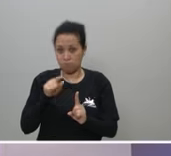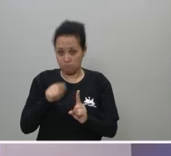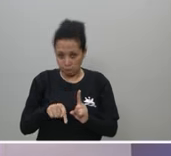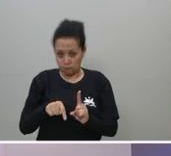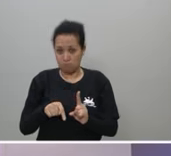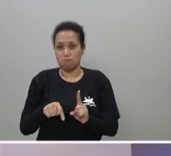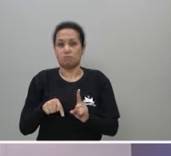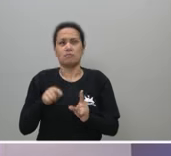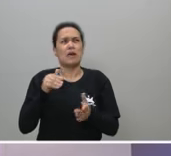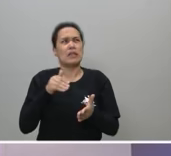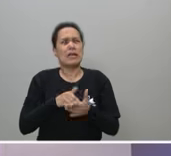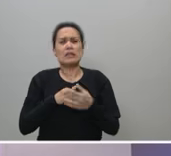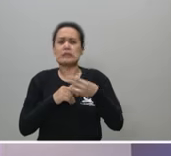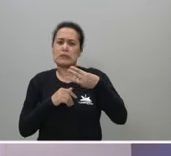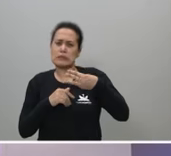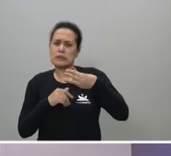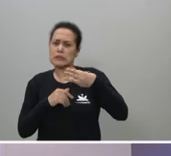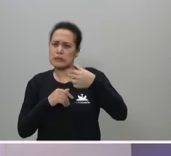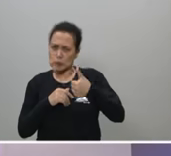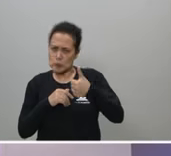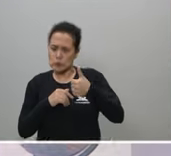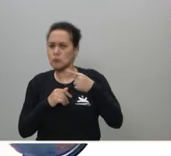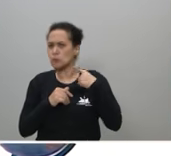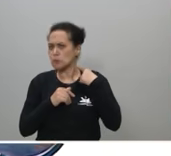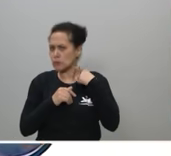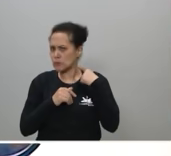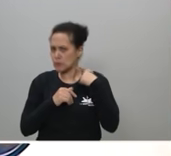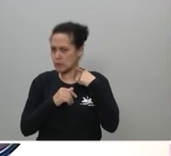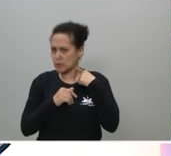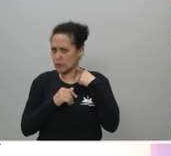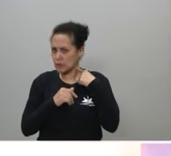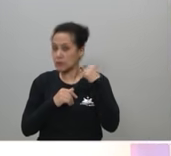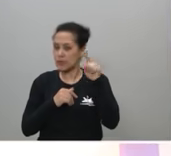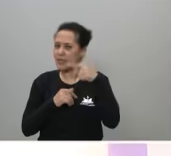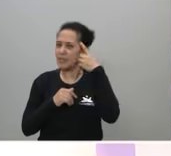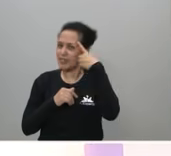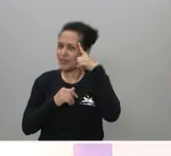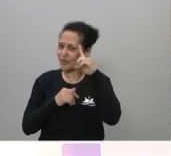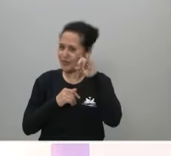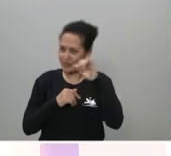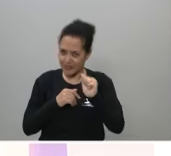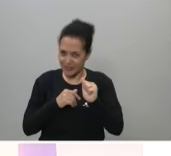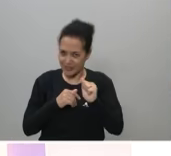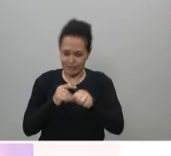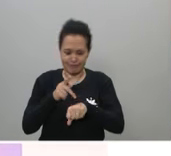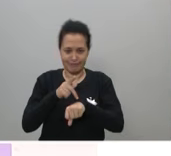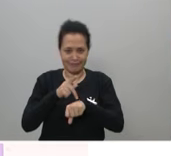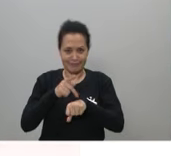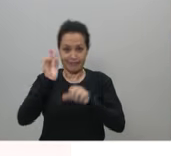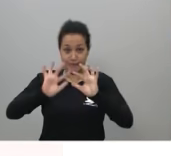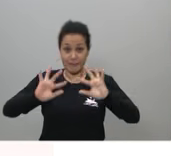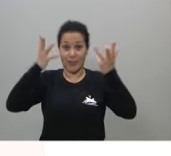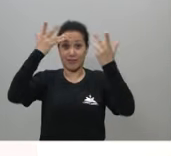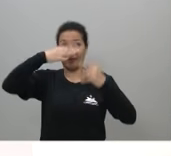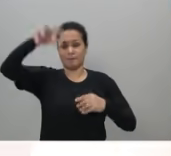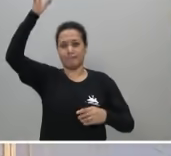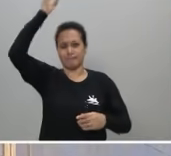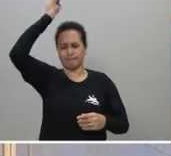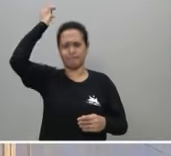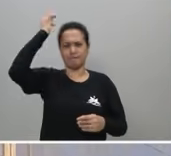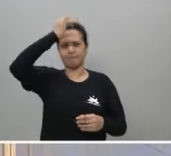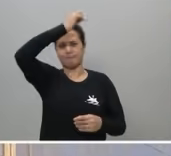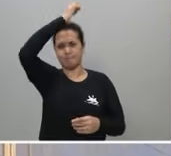no domingo, não é? E é exatamente dia de Pentecostes. E nesta